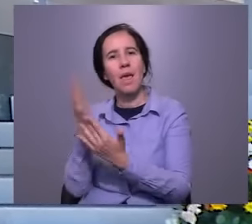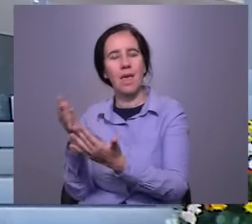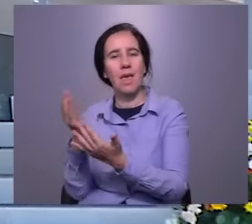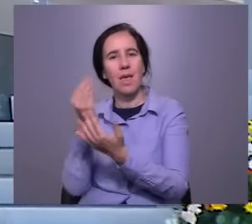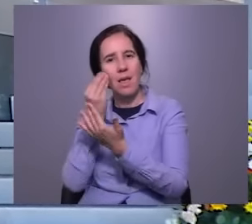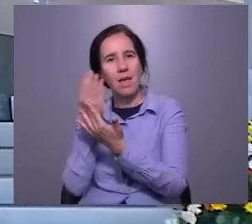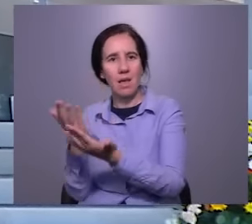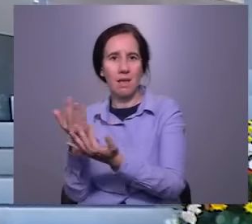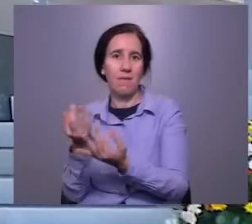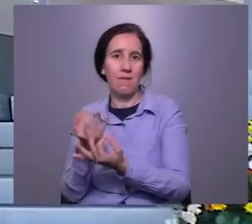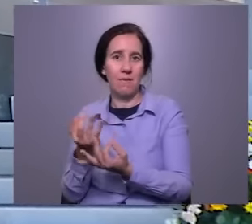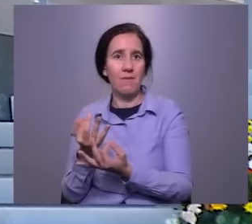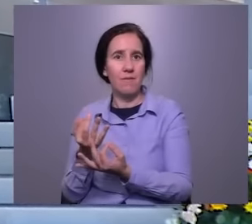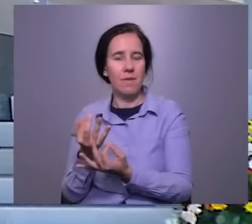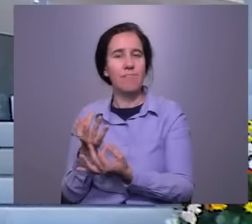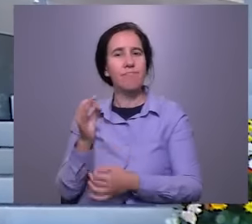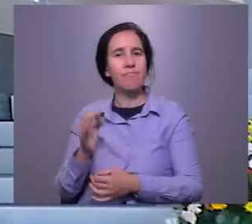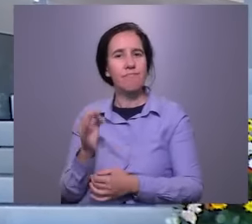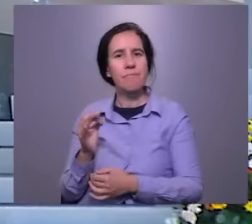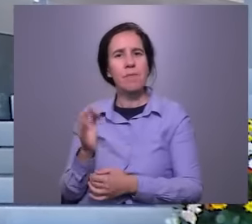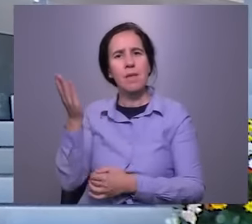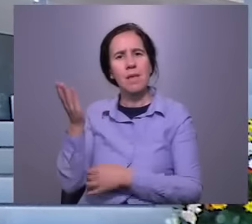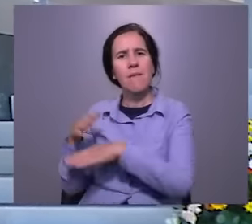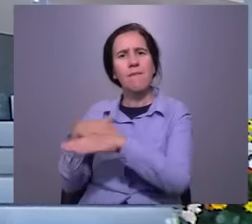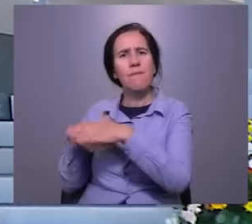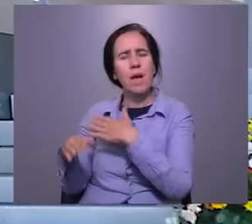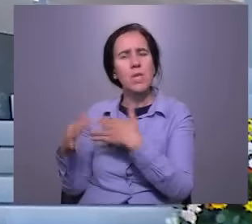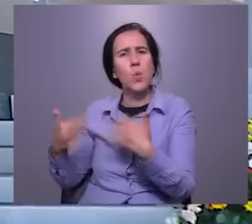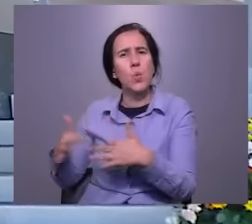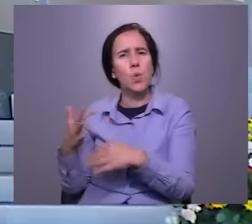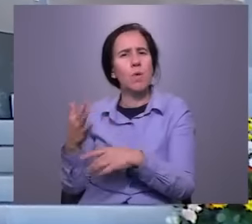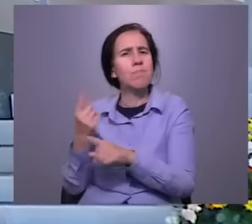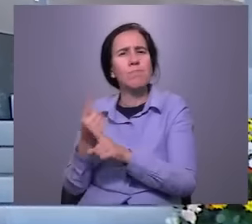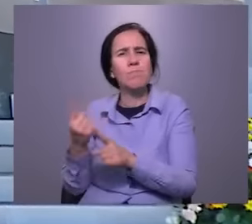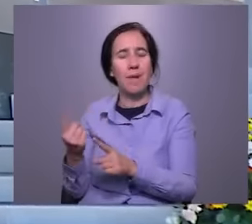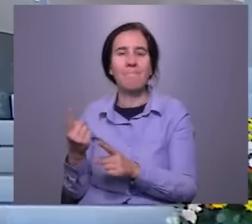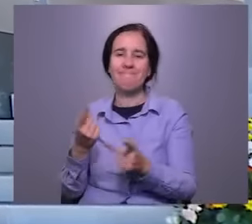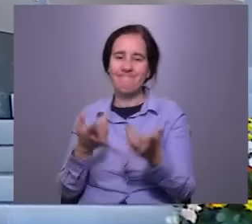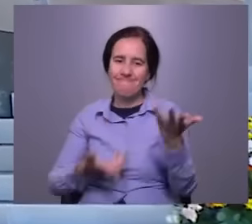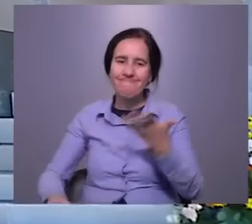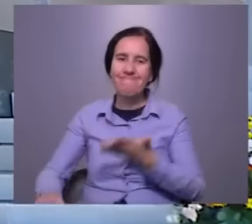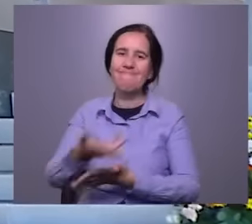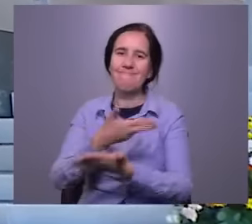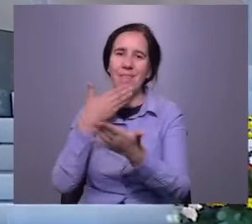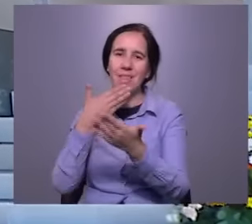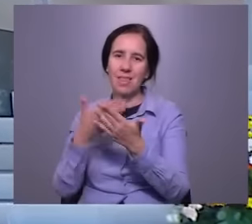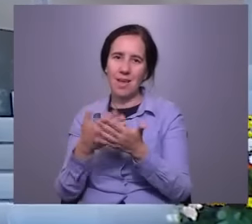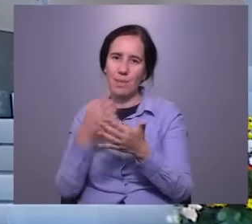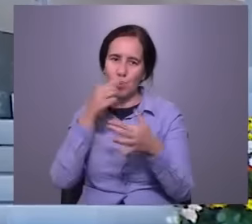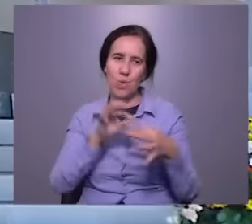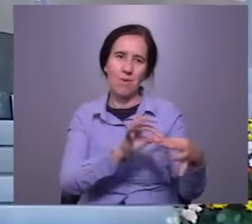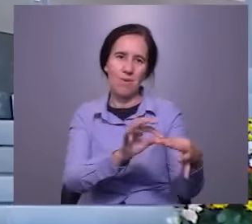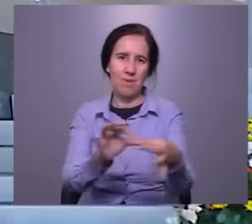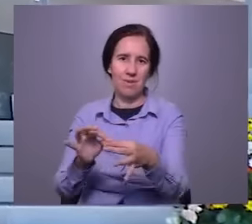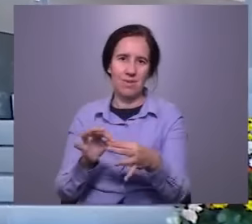parte dos casos nós prendemos-nos ao gesto extraordinário e não reparamos suficientemente